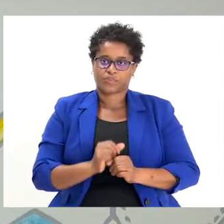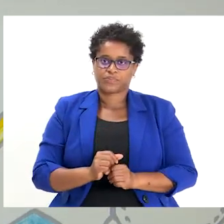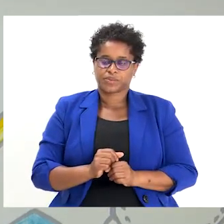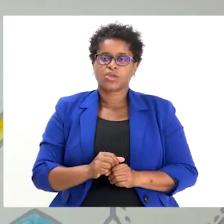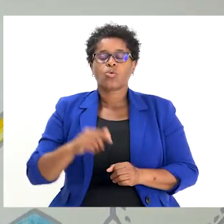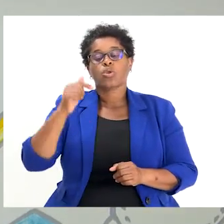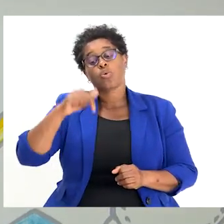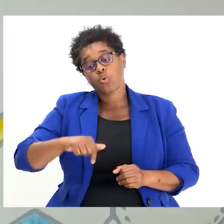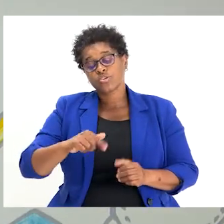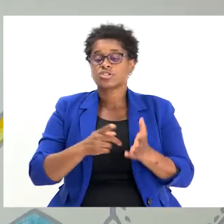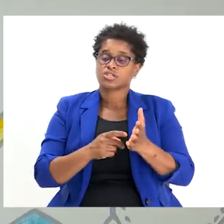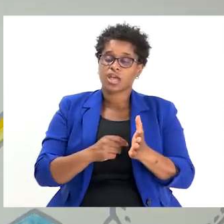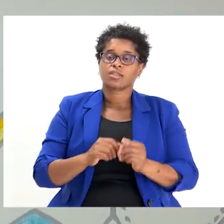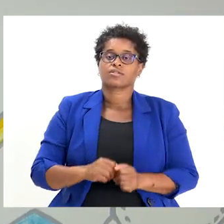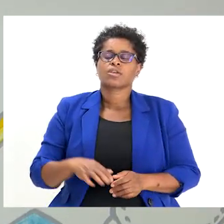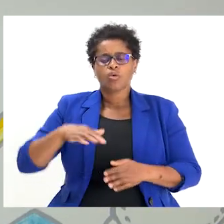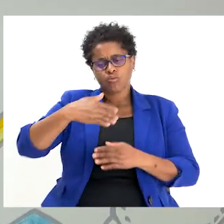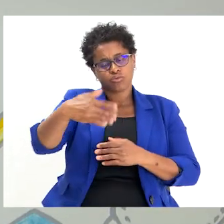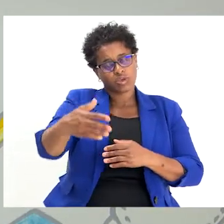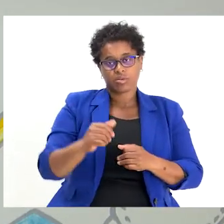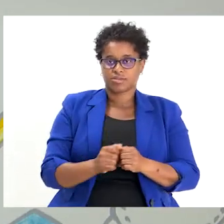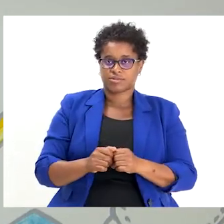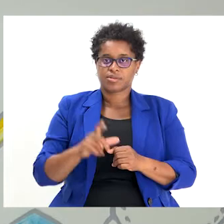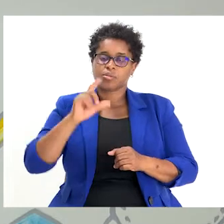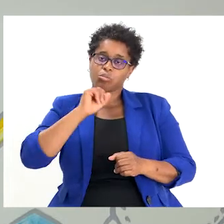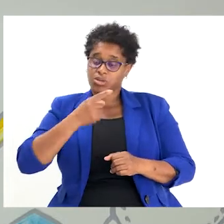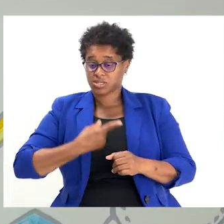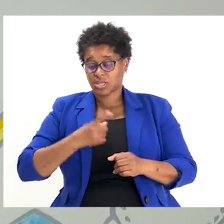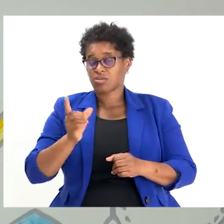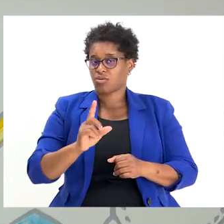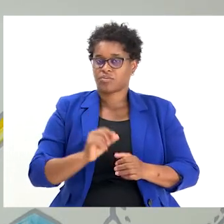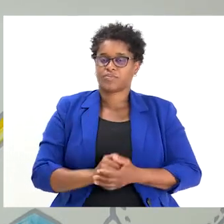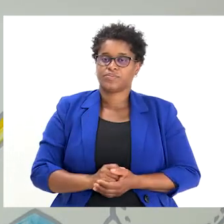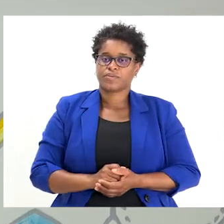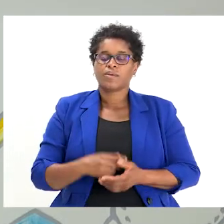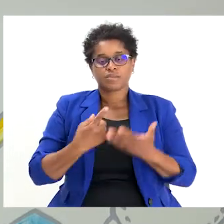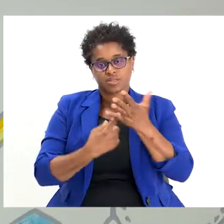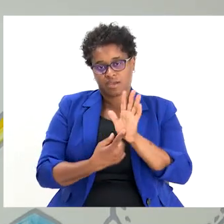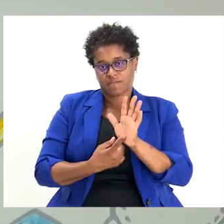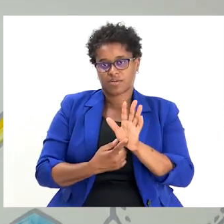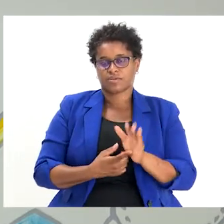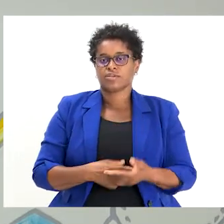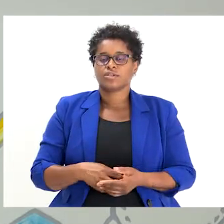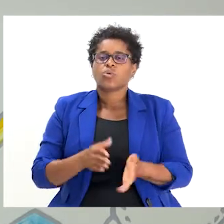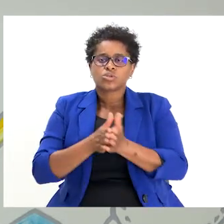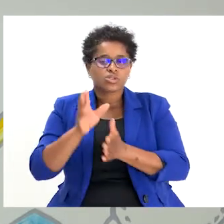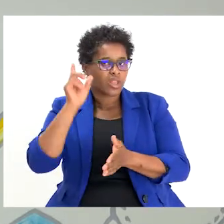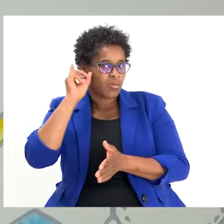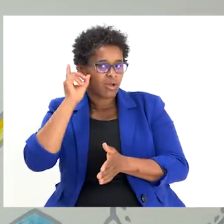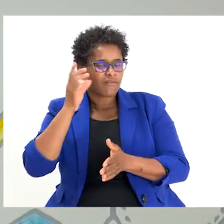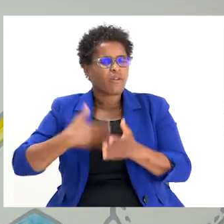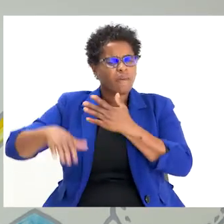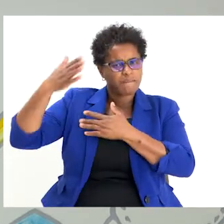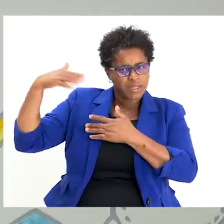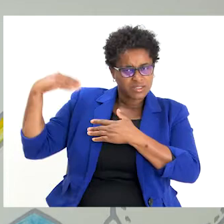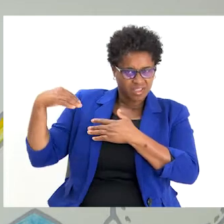que hoje é necessidade, futuramente poderá não ser. Por exemplo, o uso de telemóveis. No